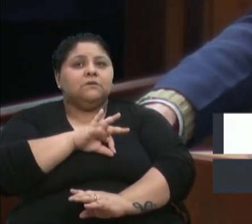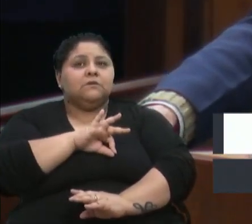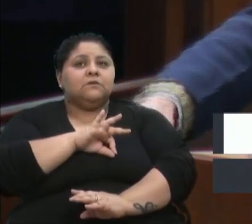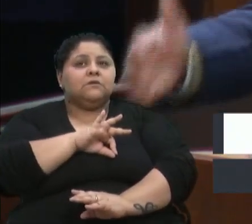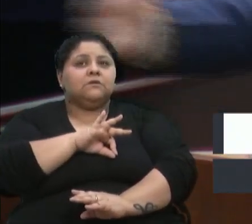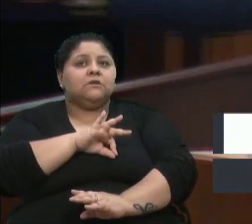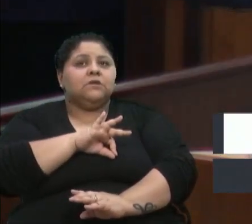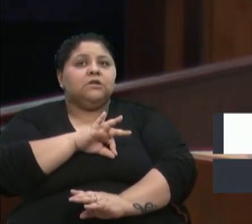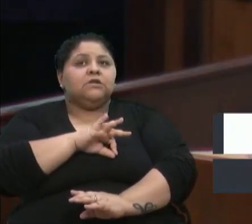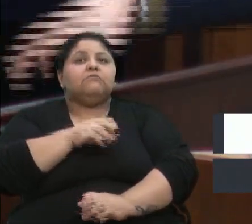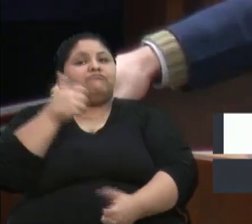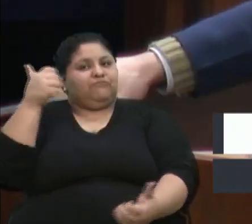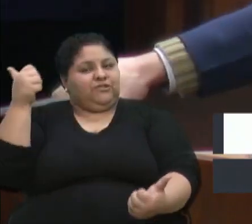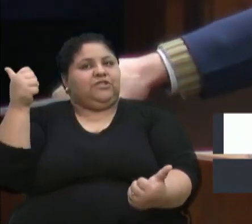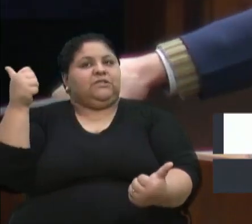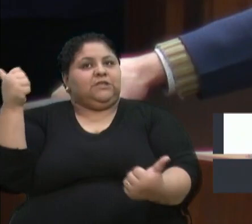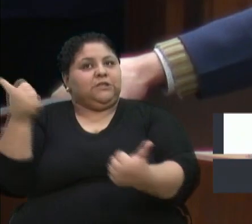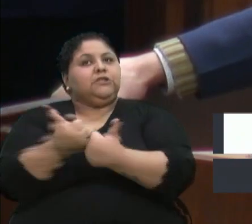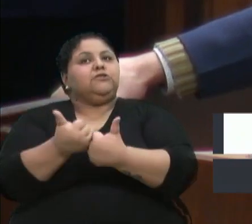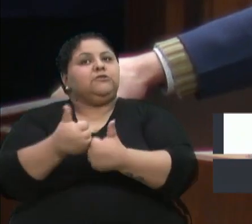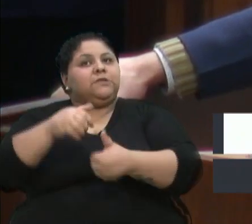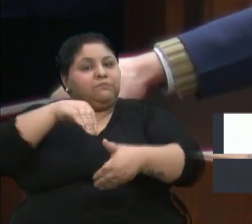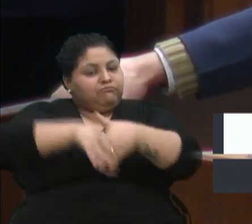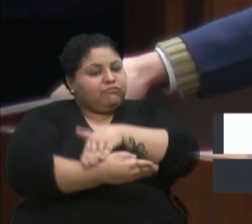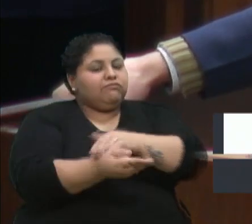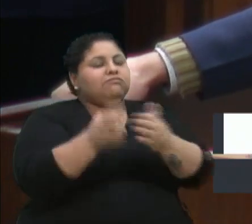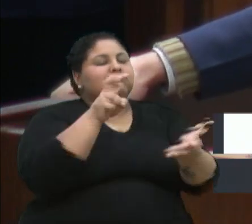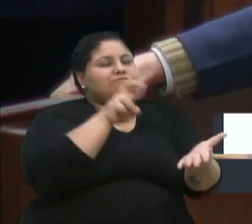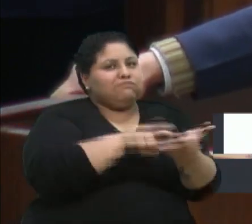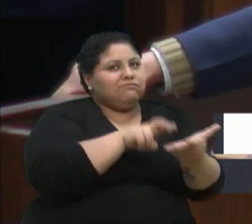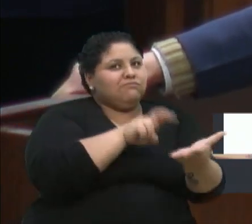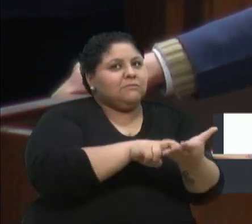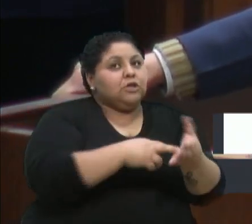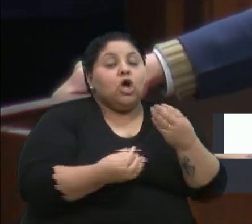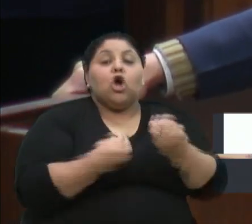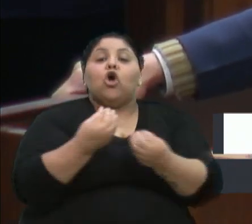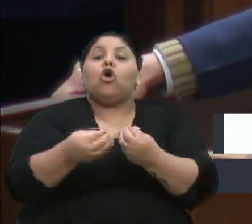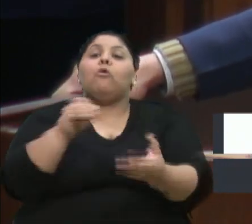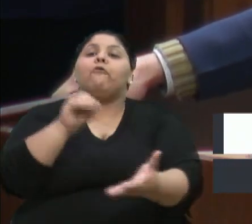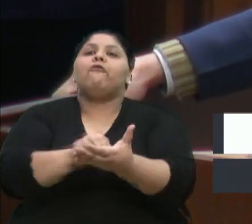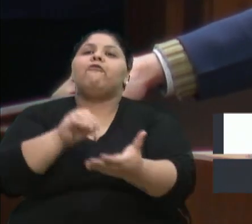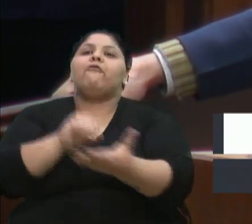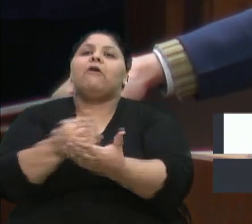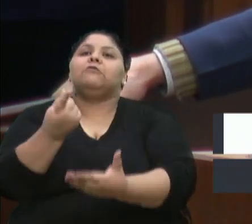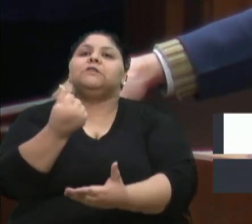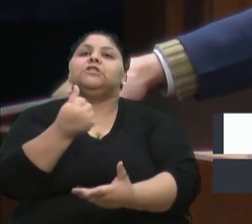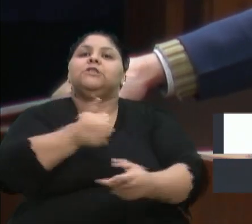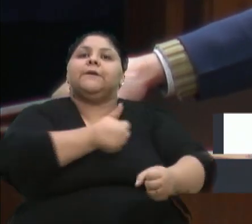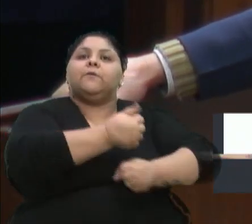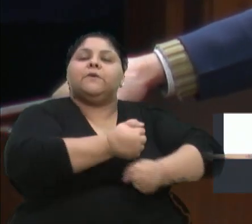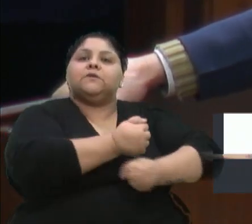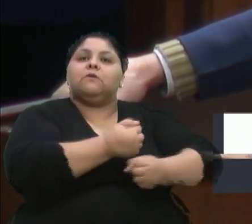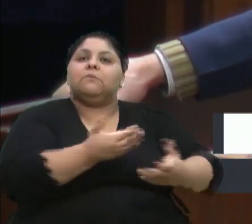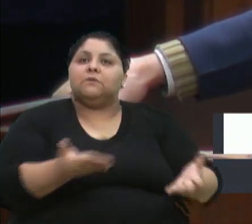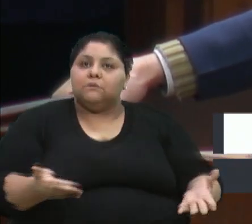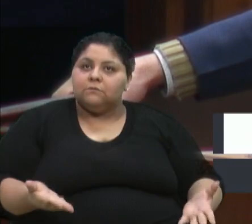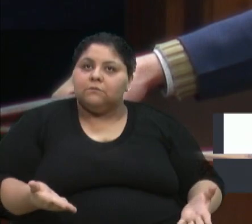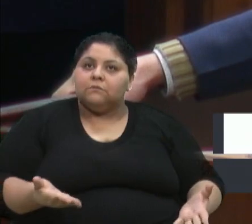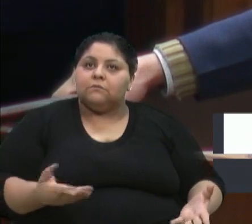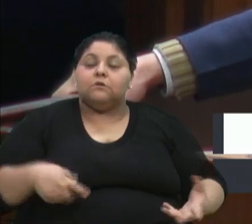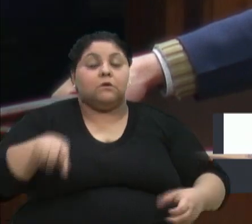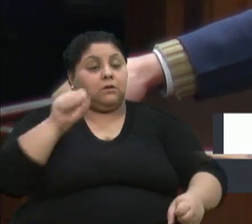de assessores está na conta. E como que não tem dinheiro para as obras? Espero